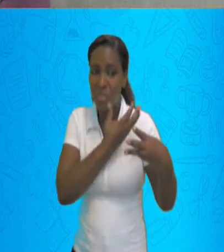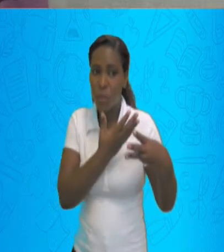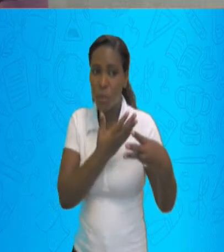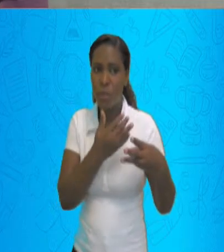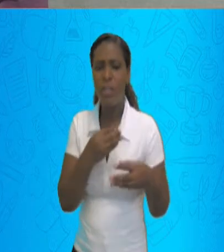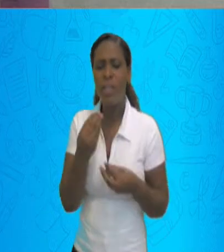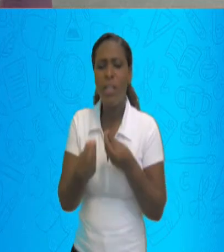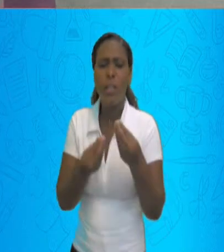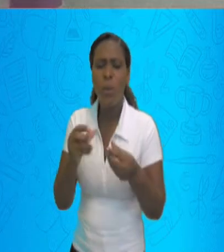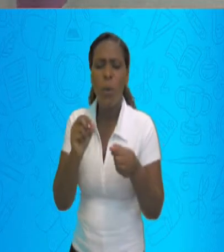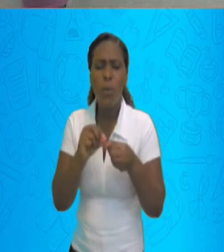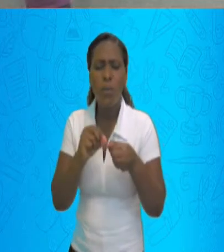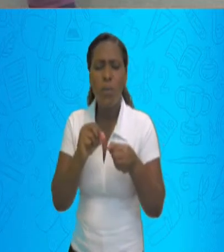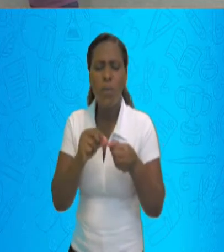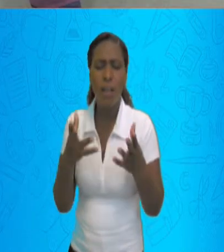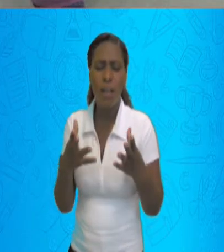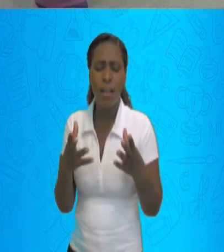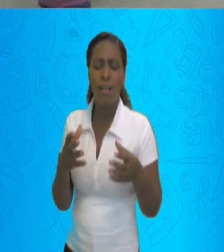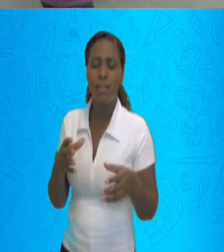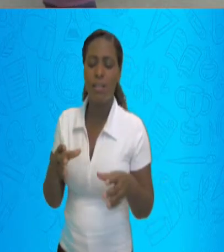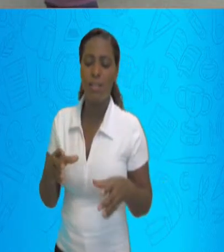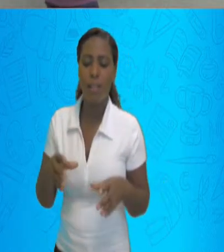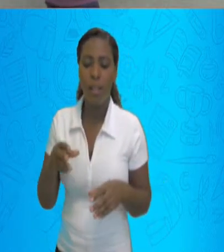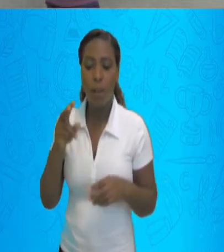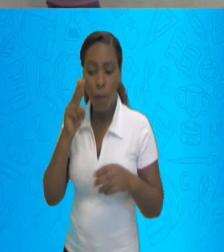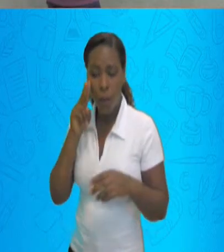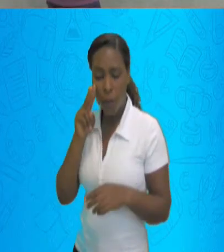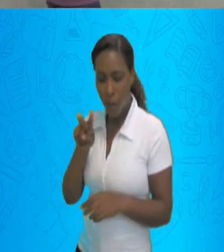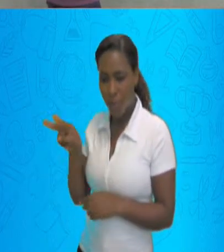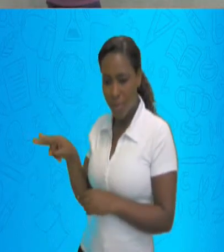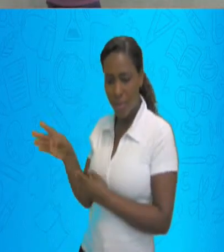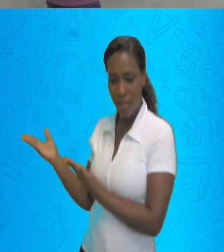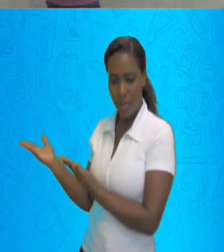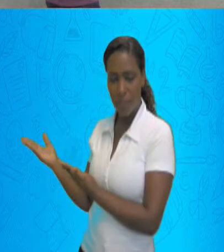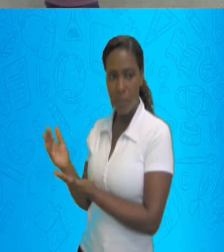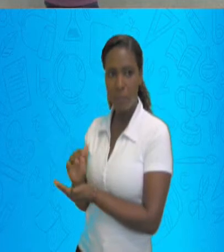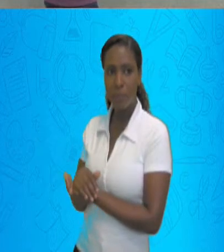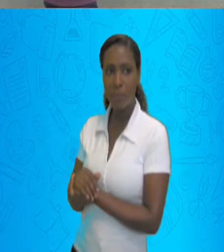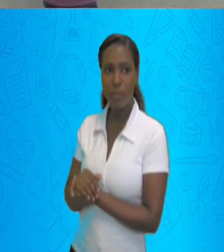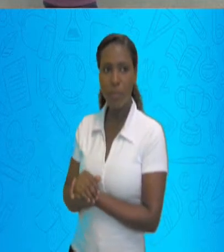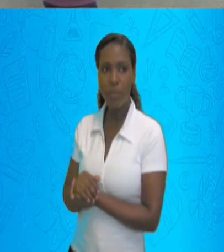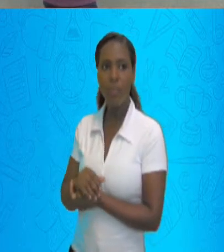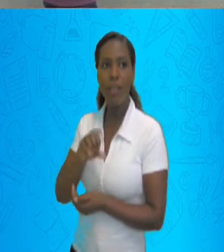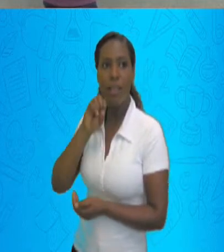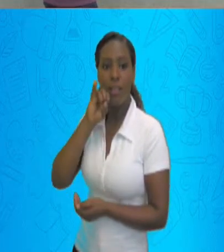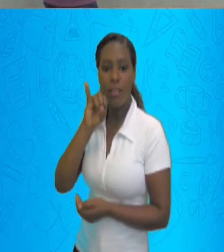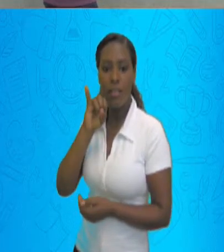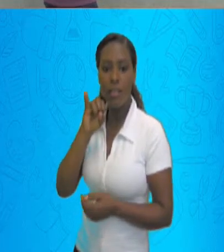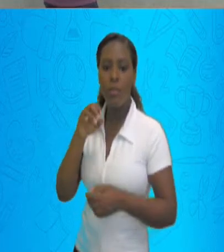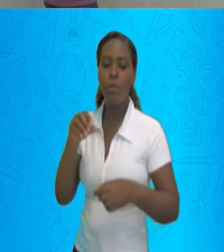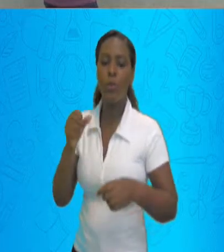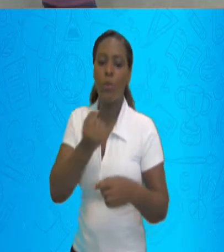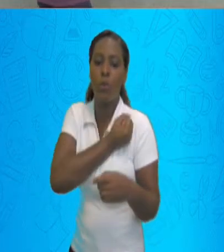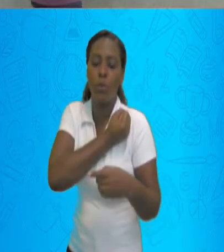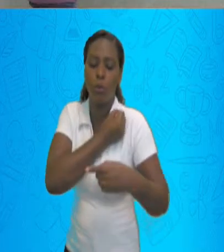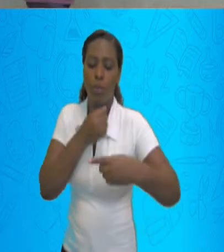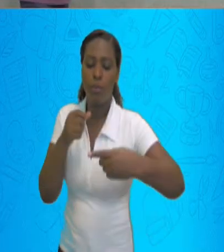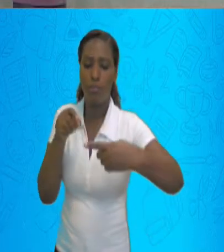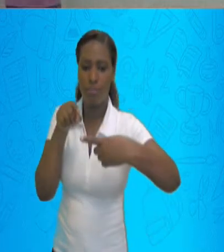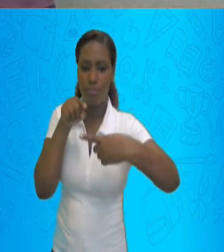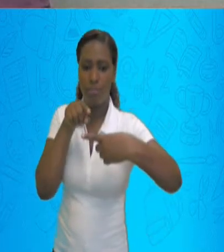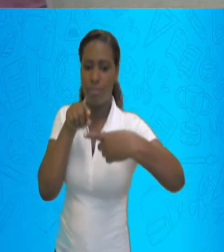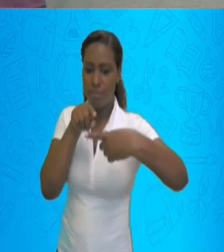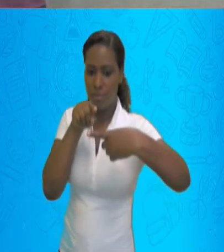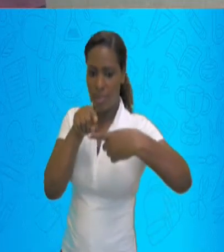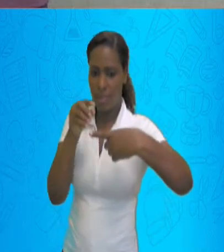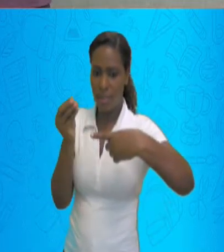essa informação. Todo número que está em cima, ele vai ser chamado de numerador. Isso é uma